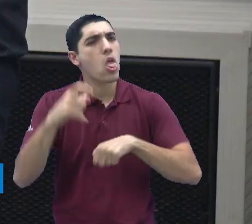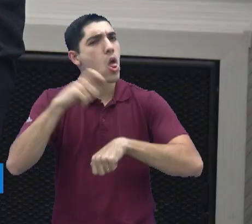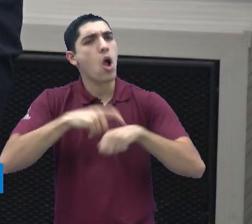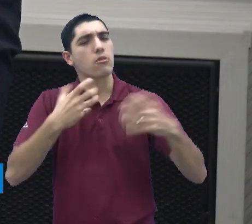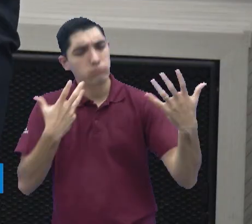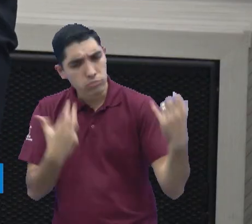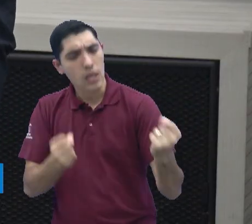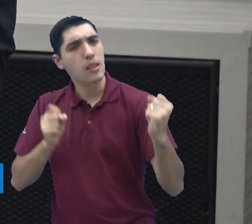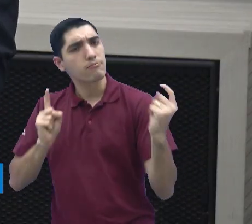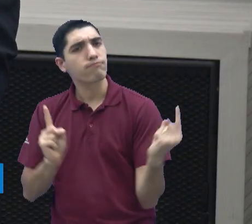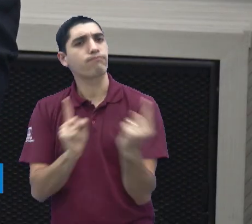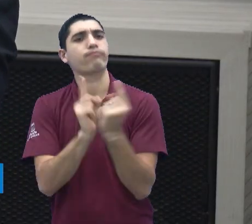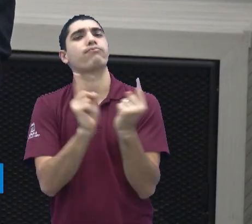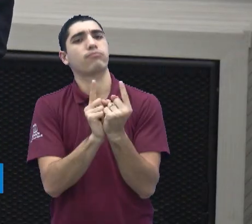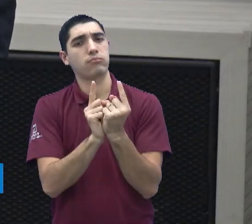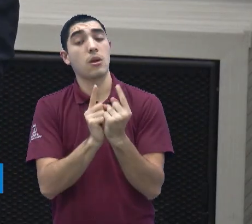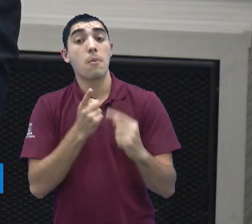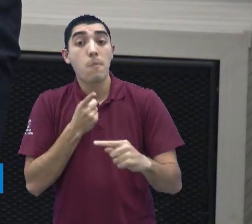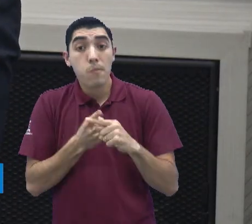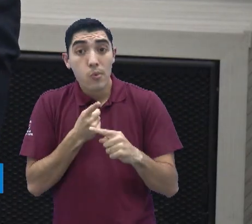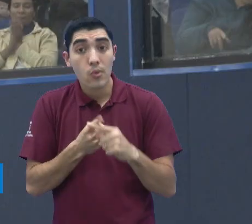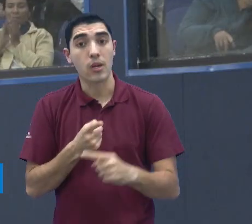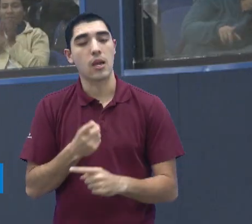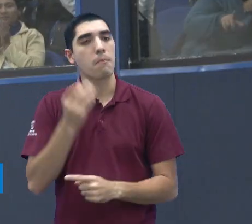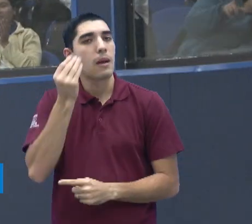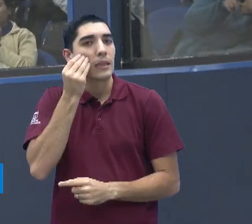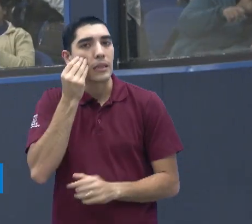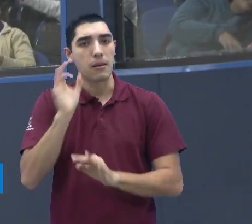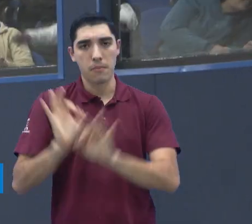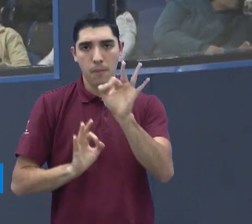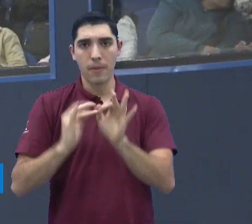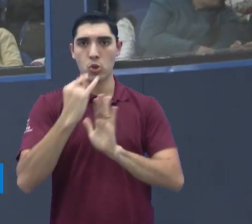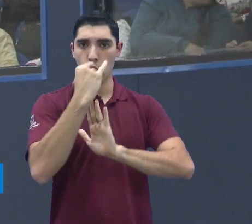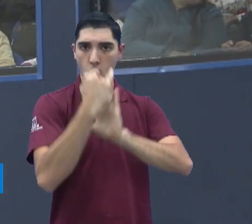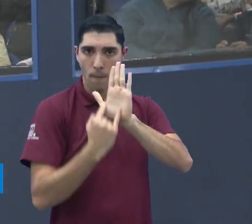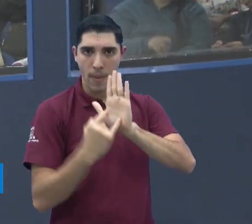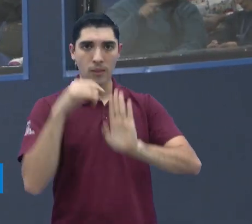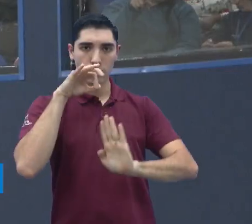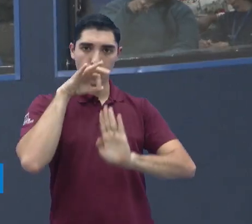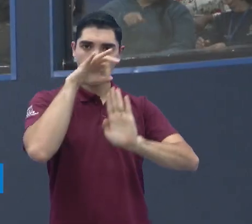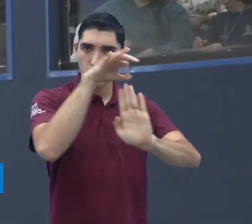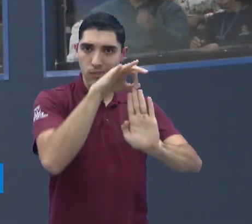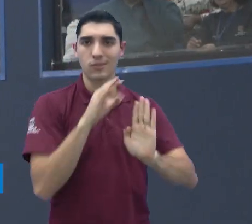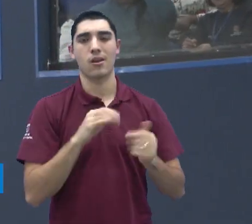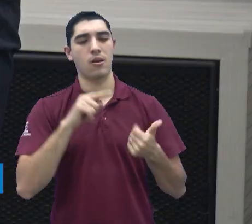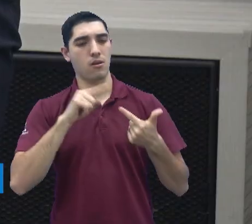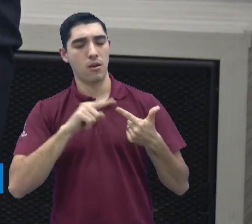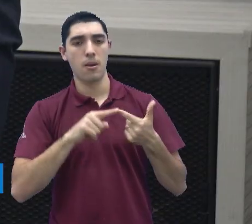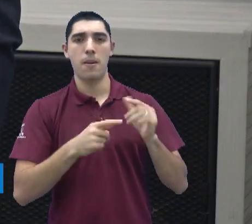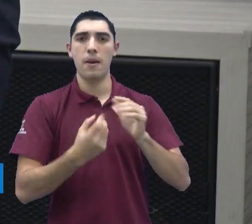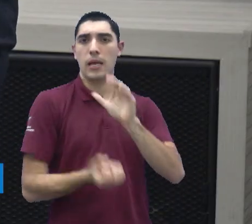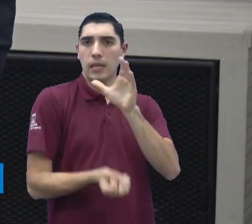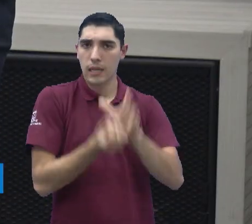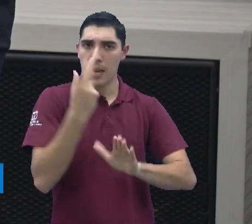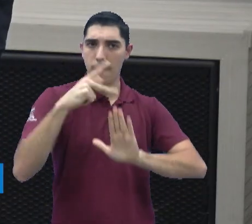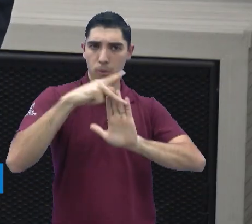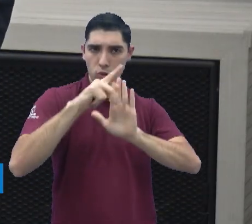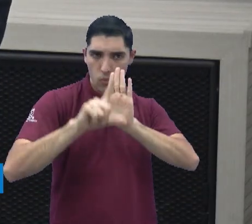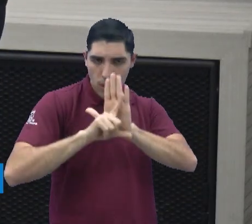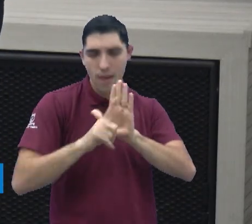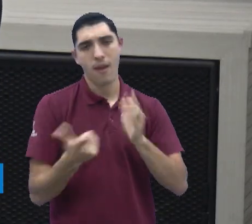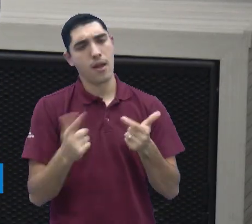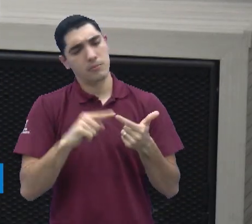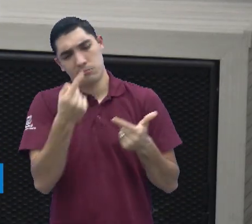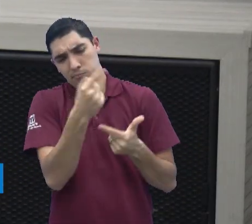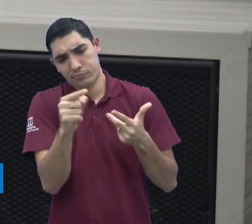assertivo também nas indicações, nos requerimentos, nos projetos de leis que nós apresentamos aqui, e